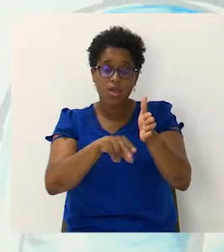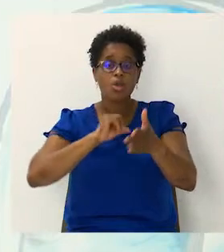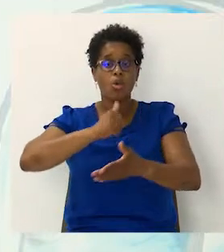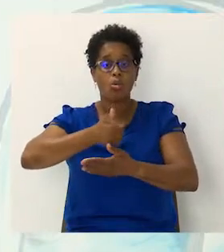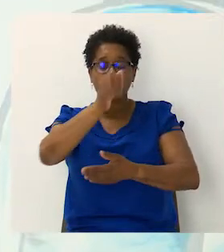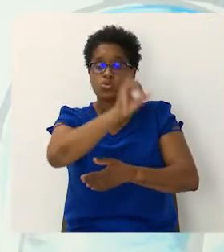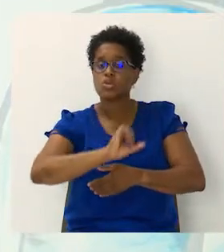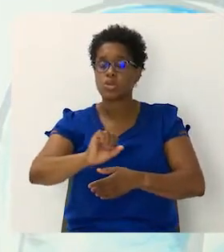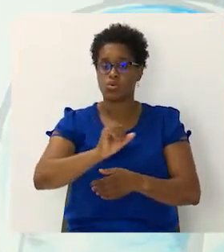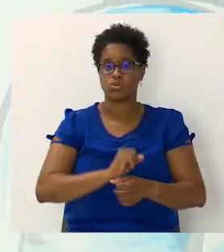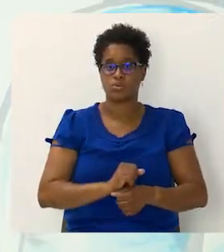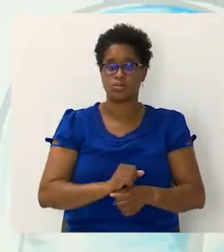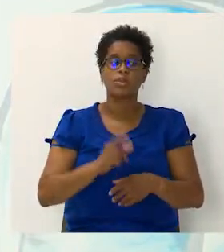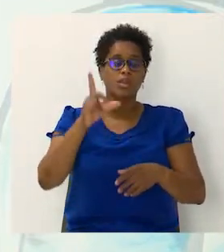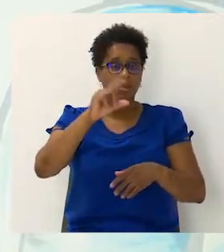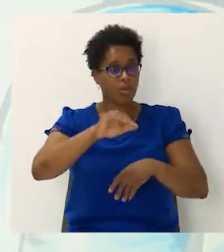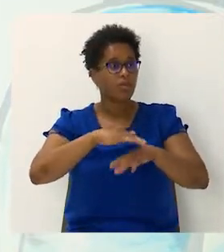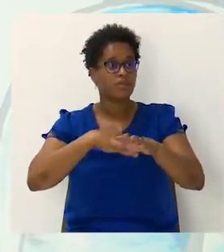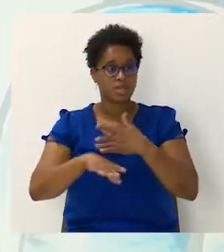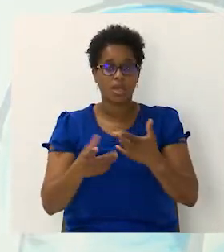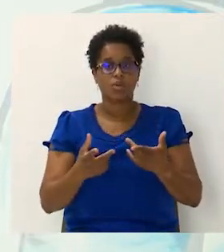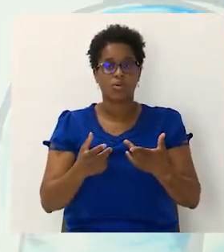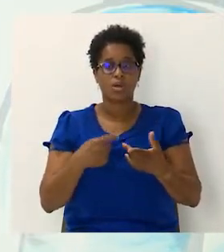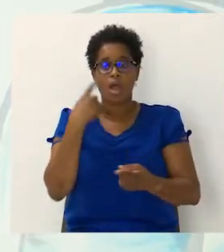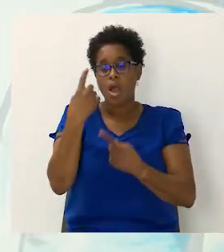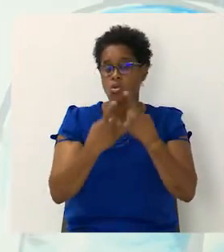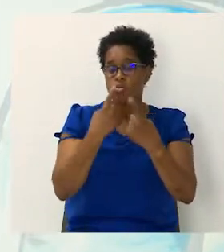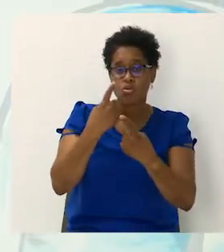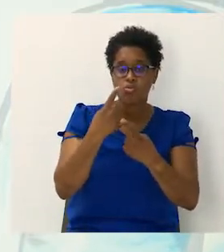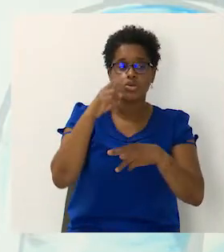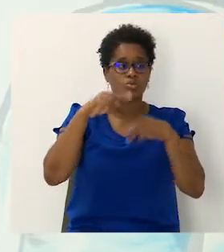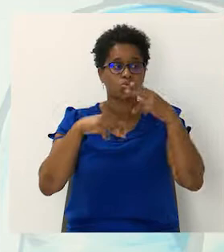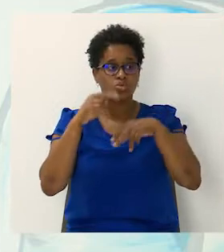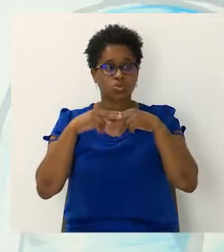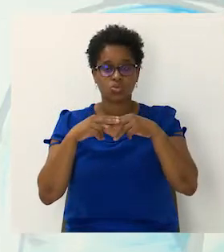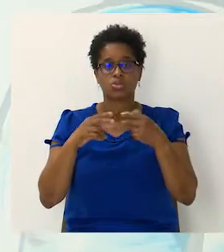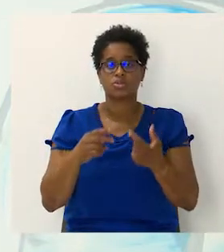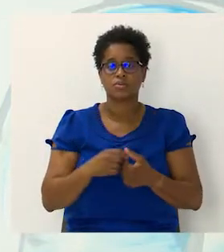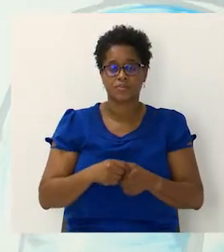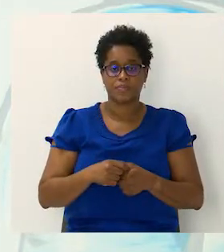mortos e fizeram algumas construções